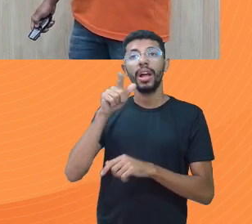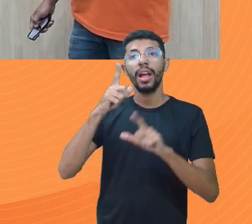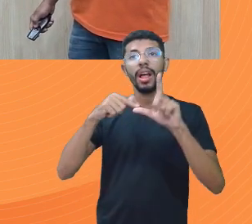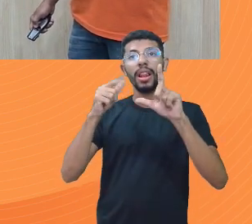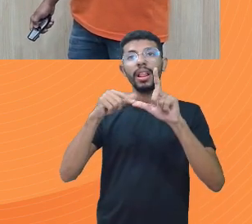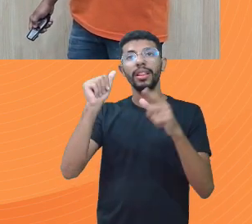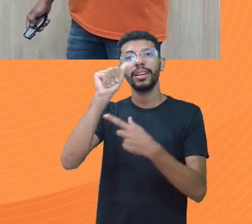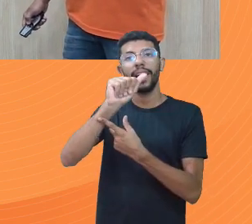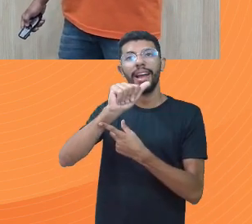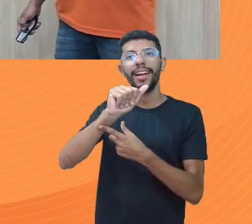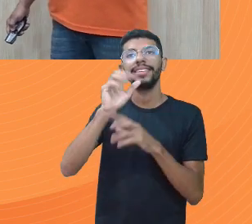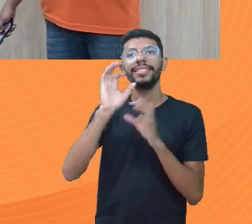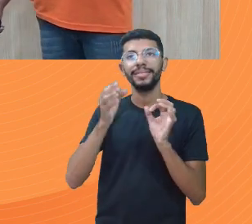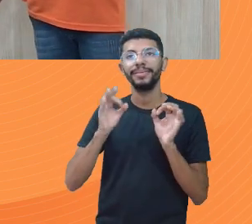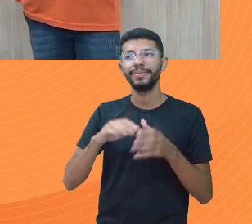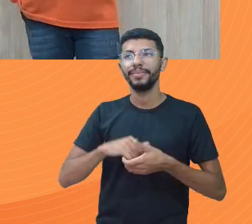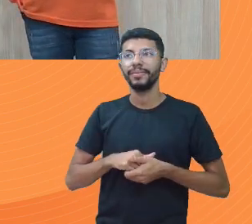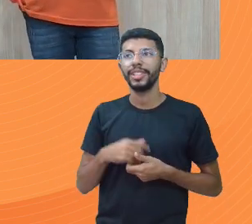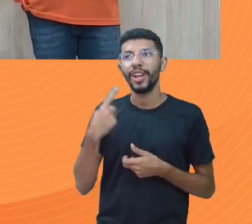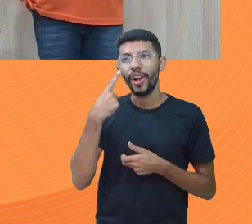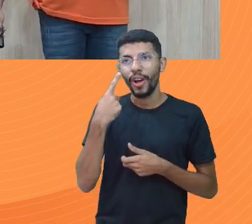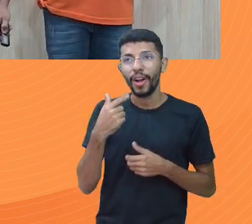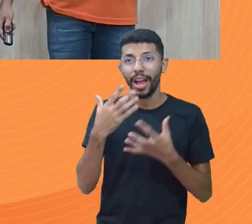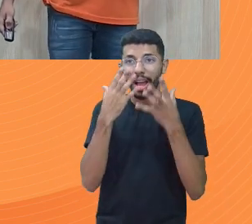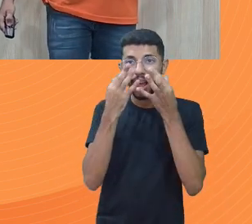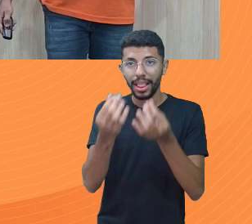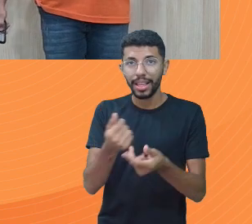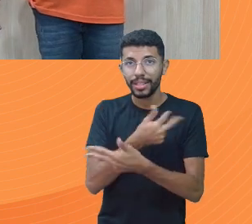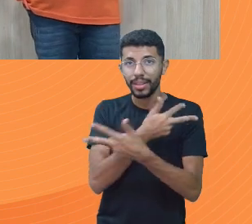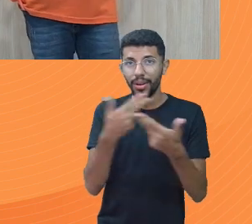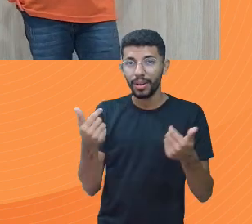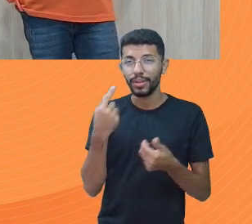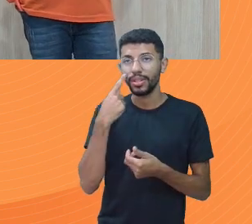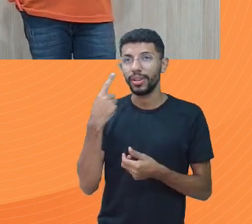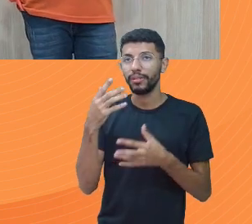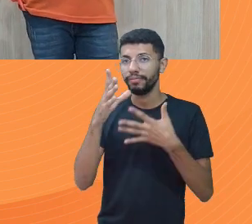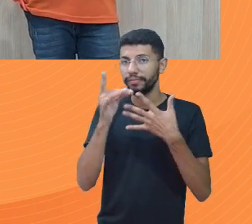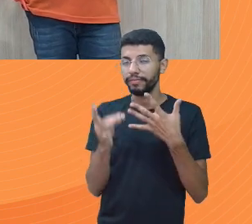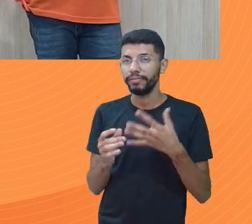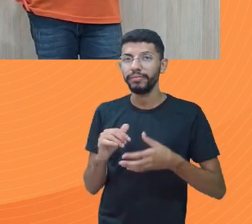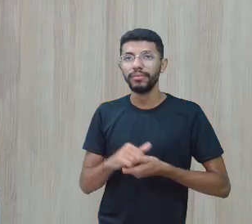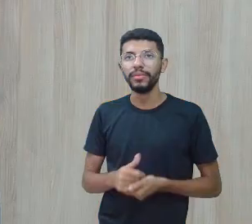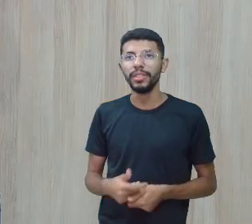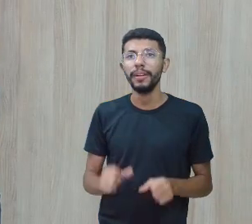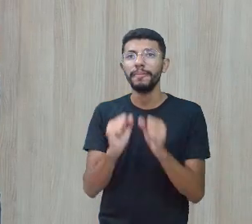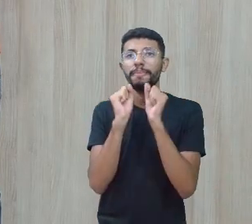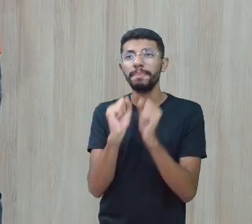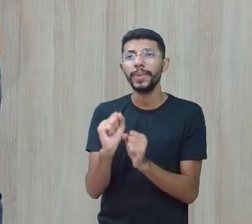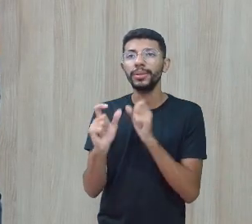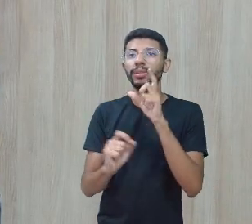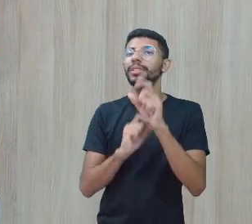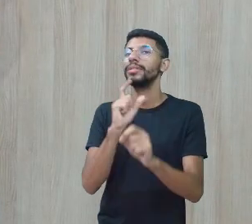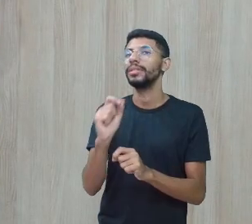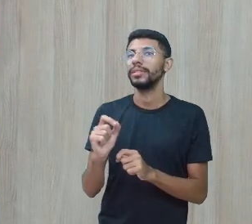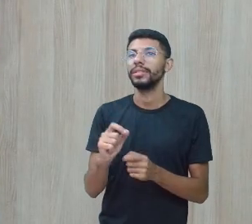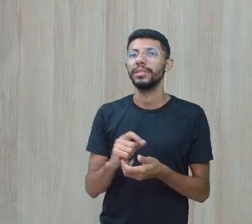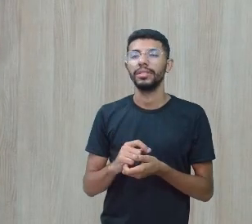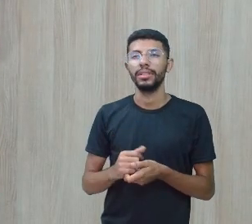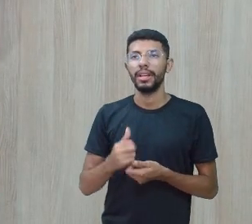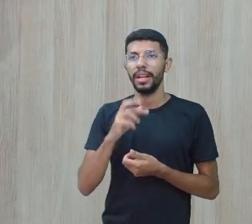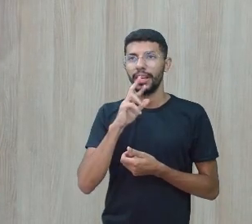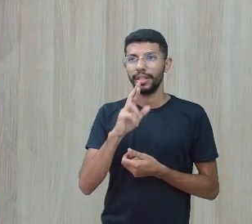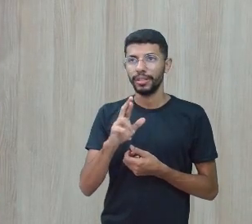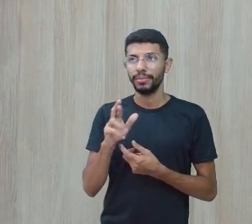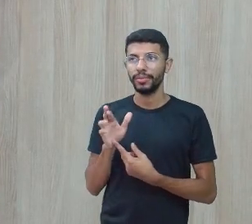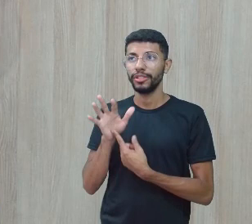nossa letra A. Gente, atenção só com um detalhe. Poderia, tá, a questão